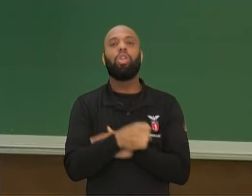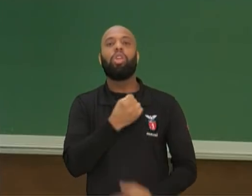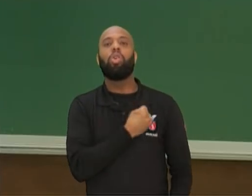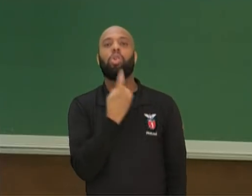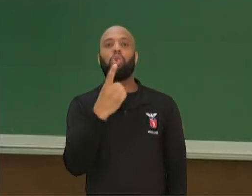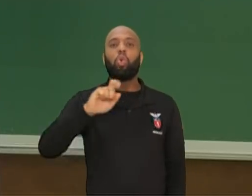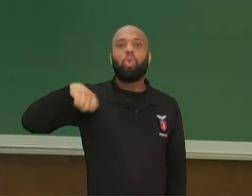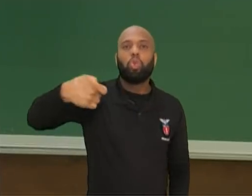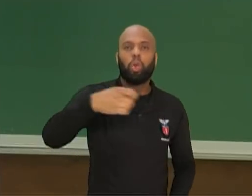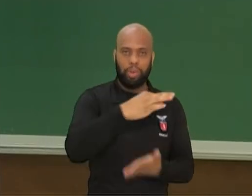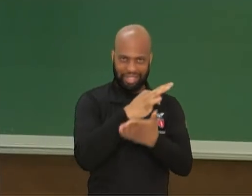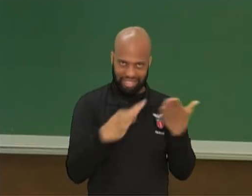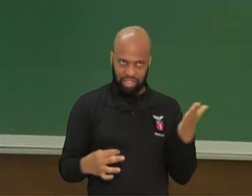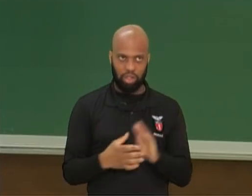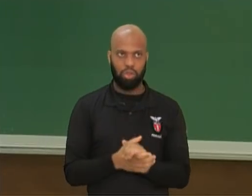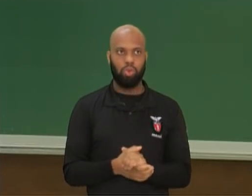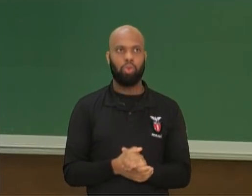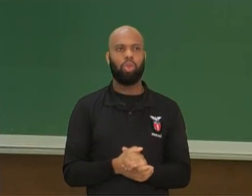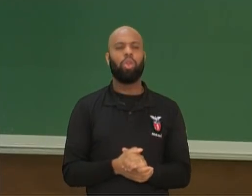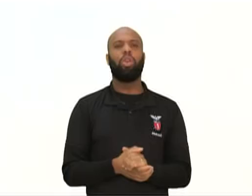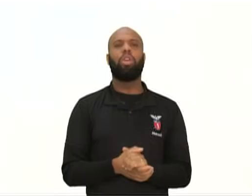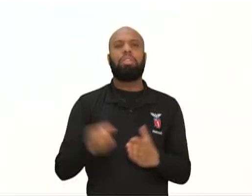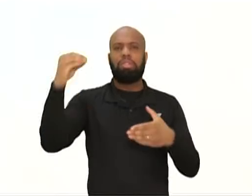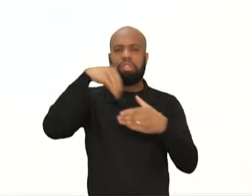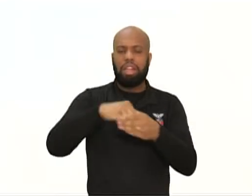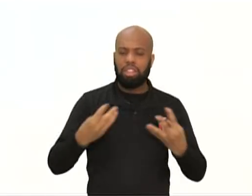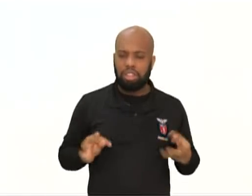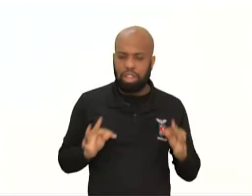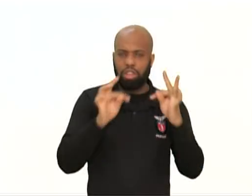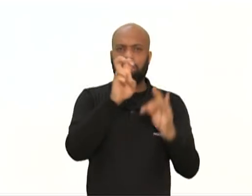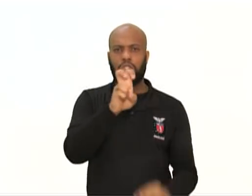referente o texto. Em tecnologia 5G é